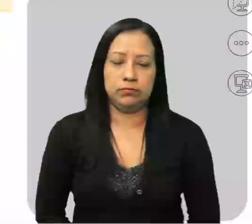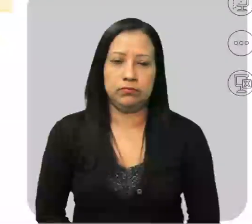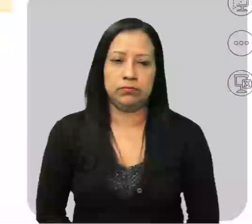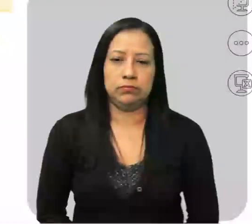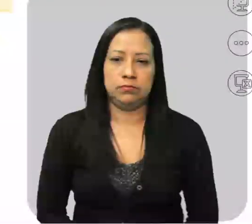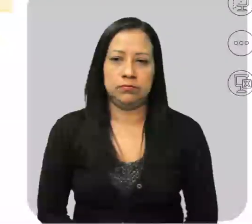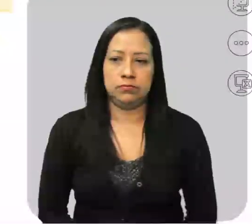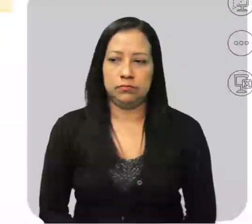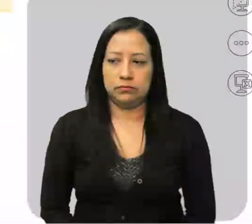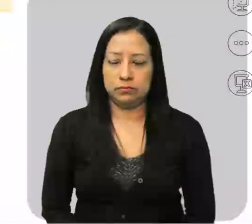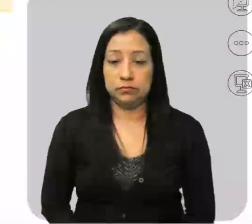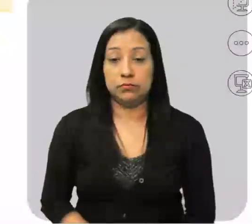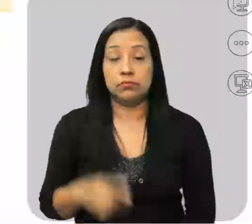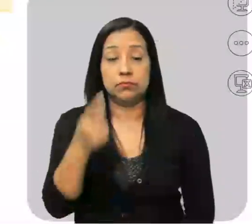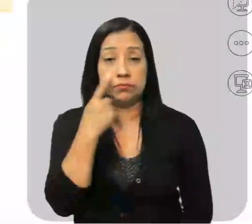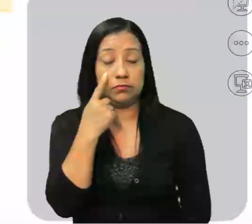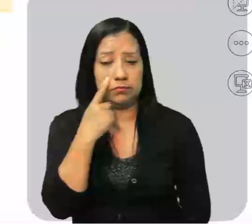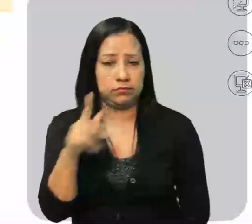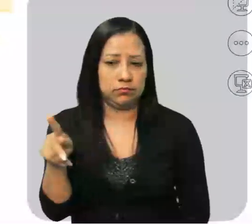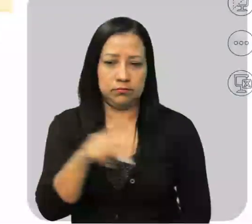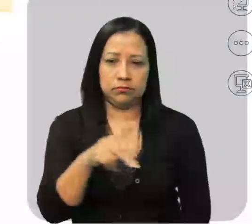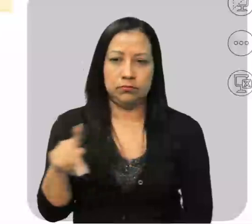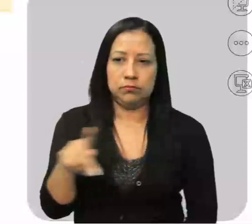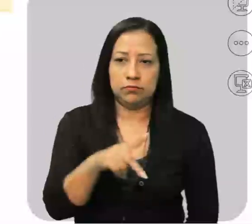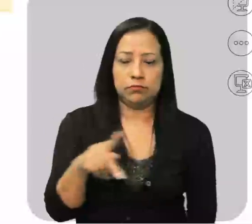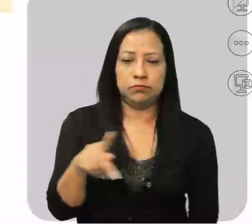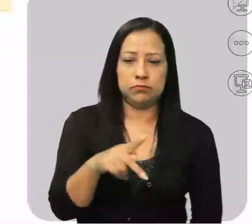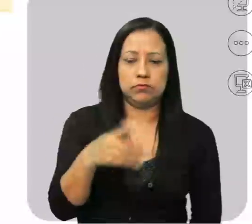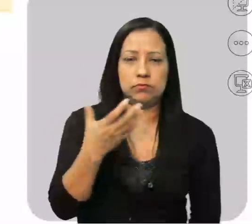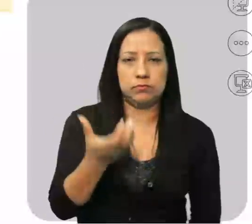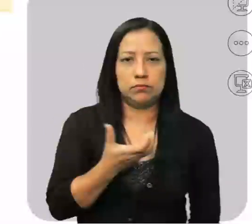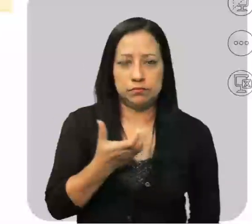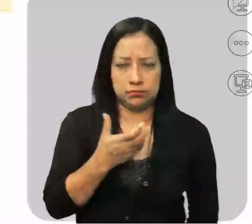alagamento. Beleza? No quadro.